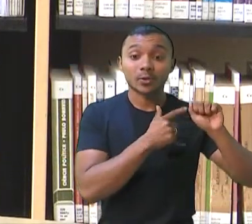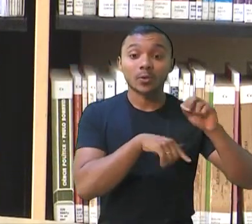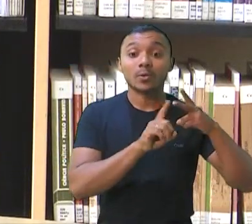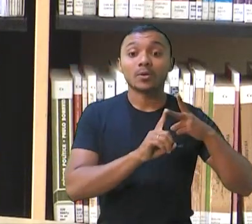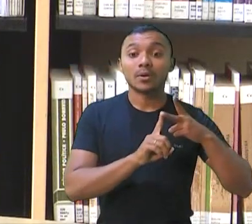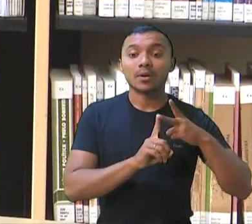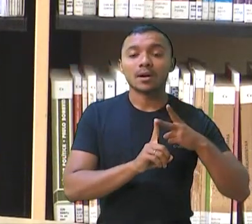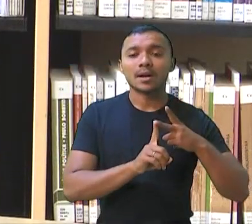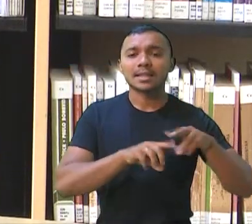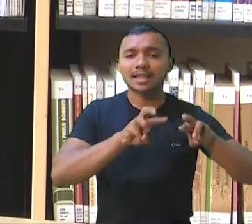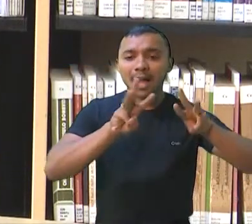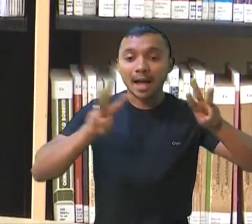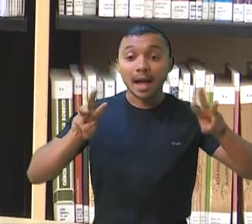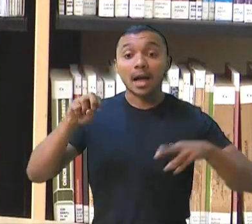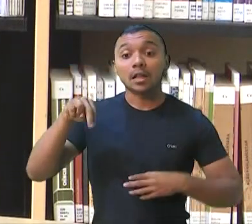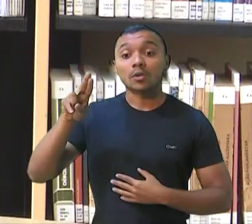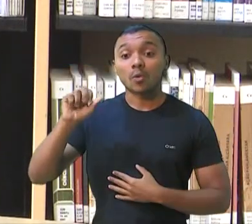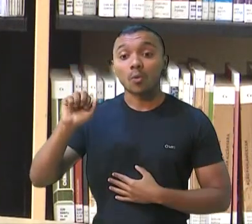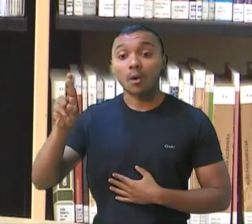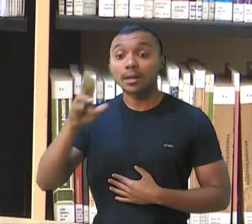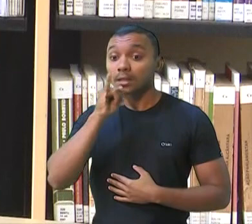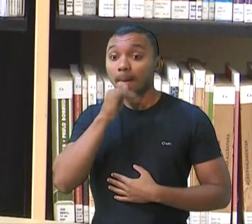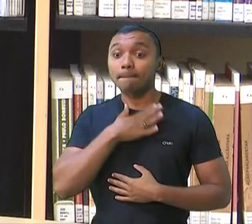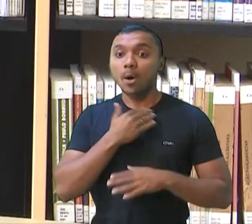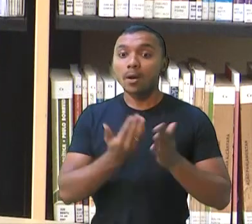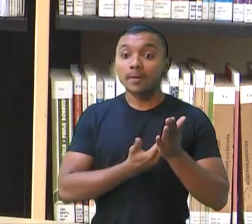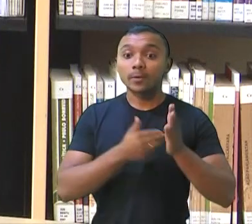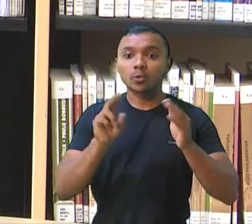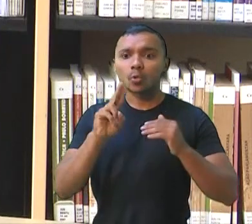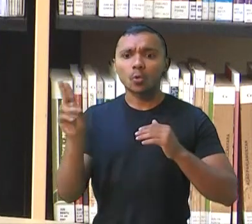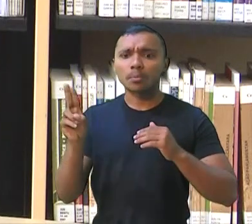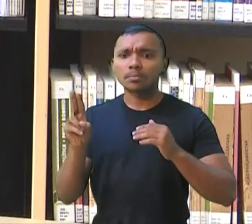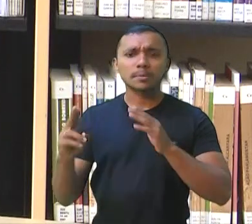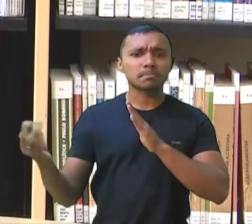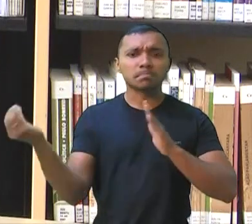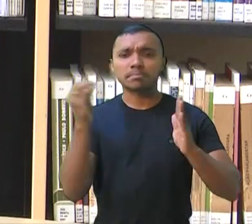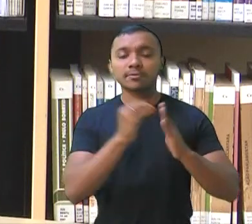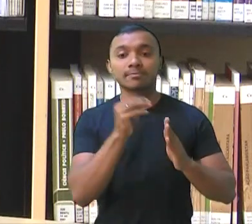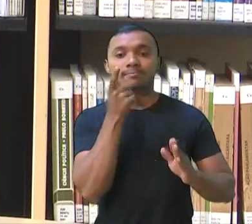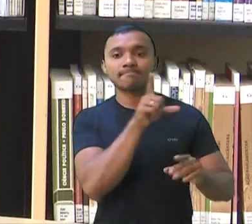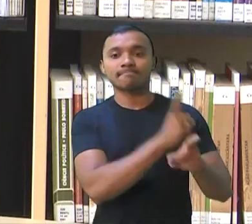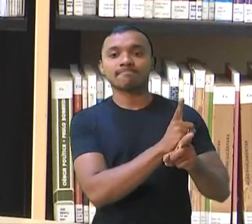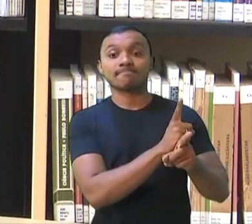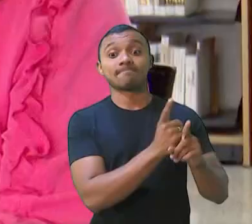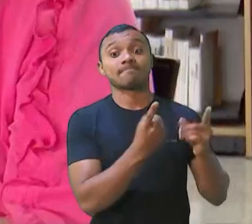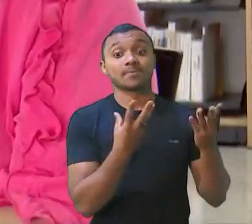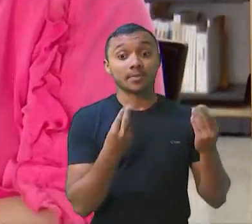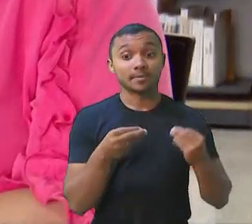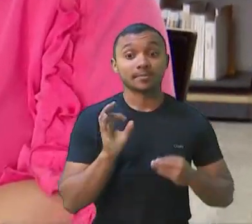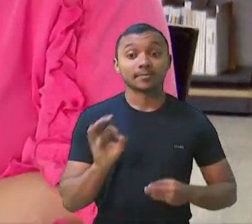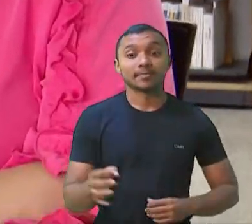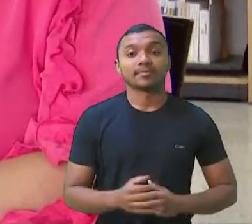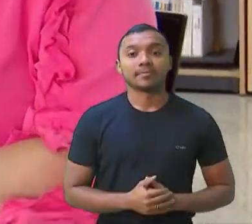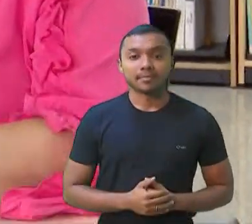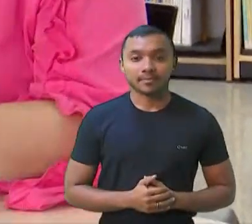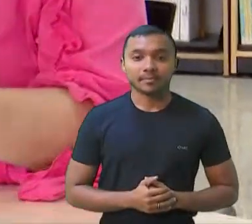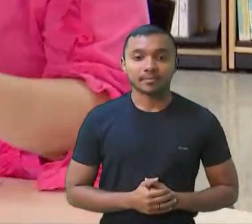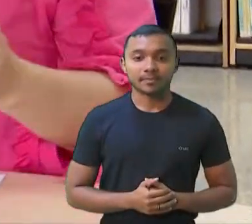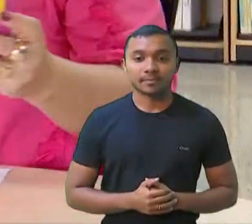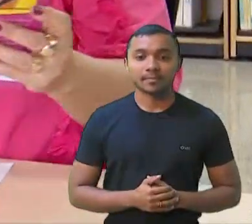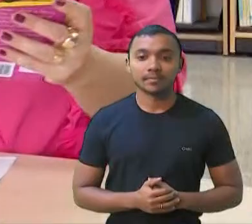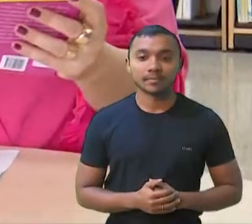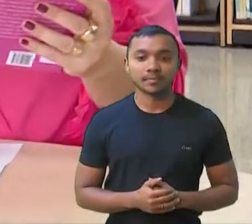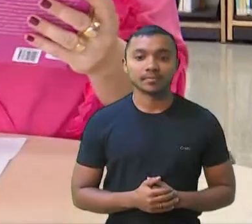Amazon. É só você colocar o nome lá, vai aparecer uns 10 locais que vendem o livro. Tá bom? Então, o